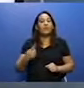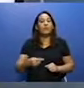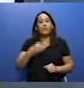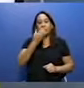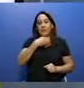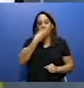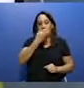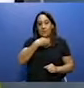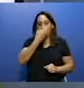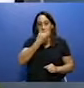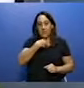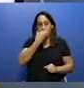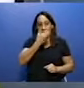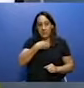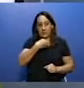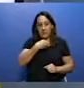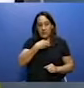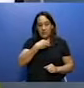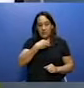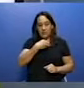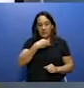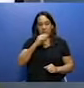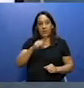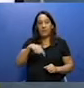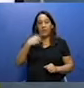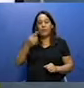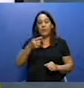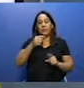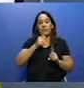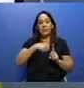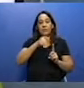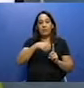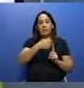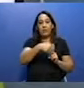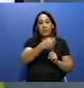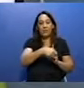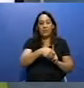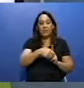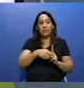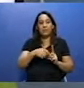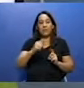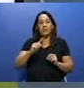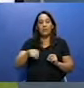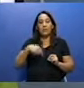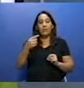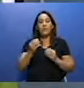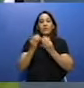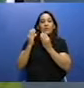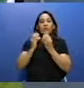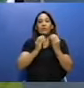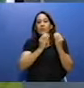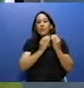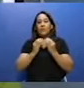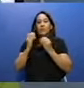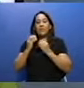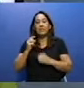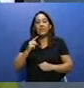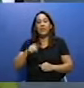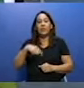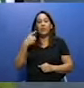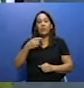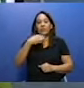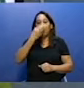Vamos lá, ó. Maçã, depois da maçã vem banana, melancia,